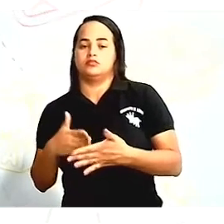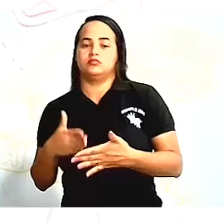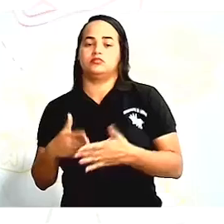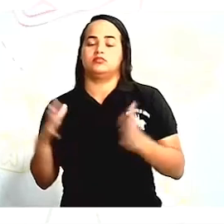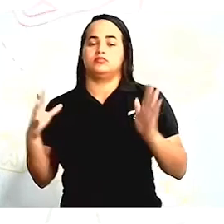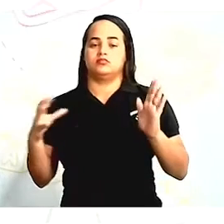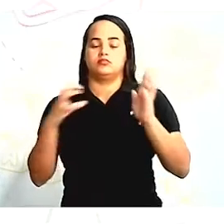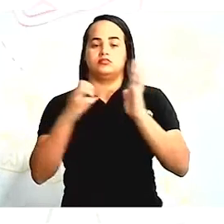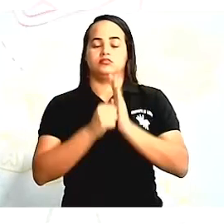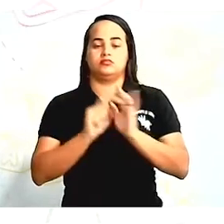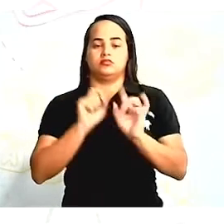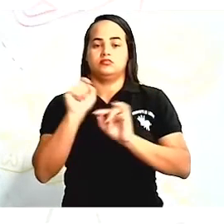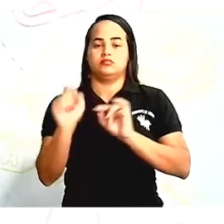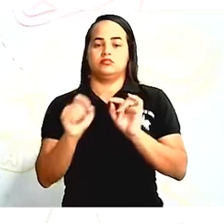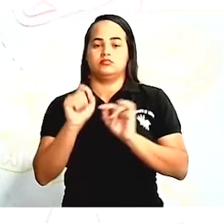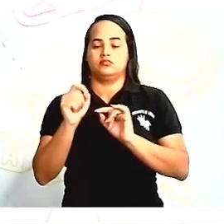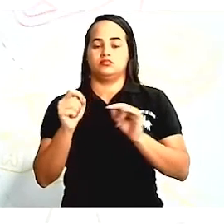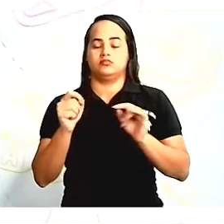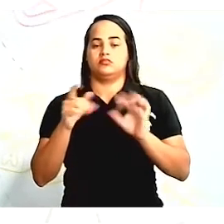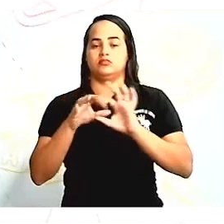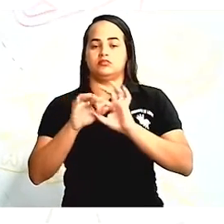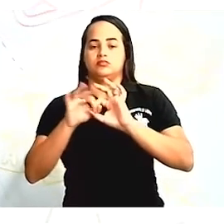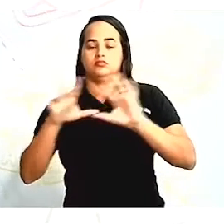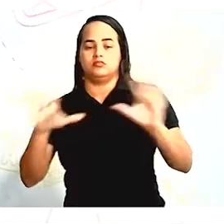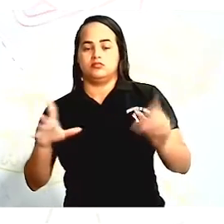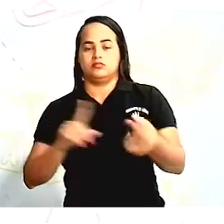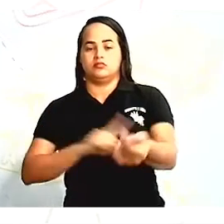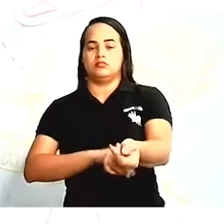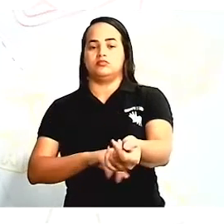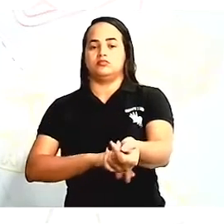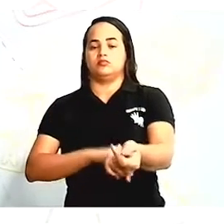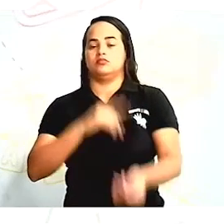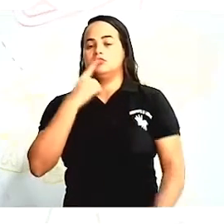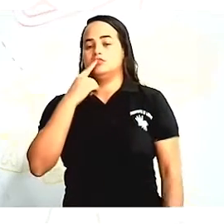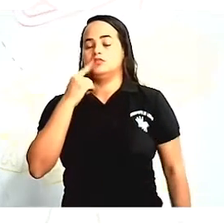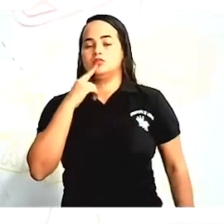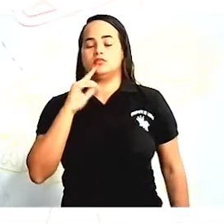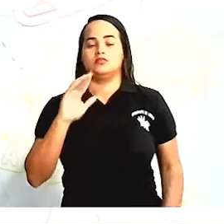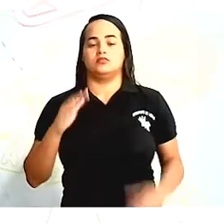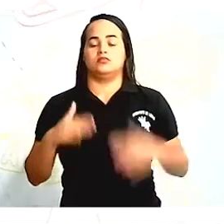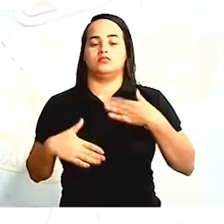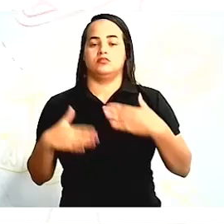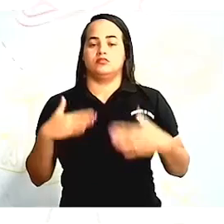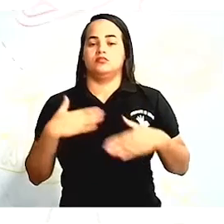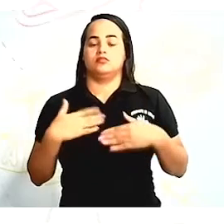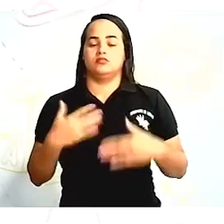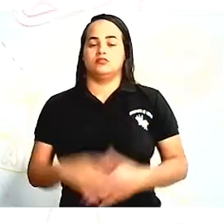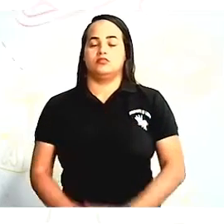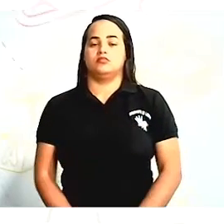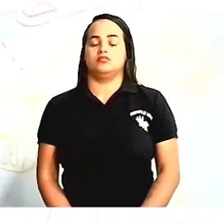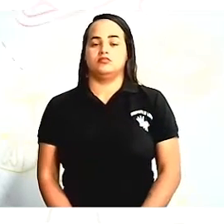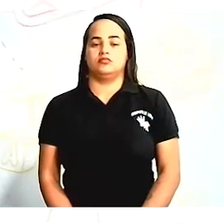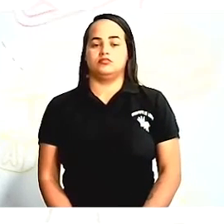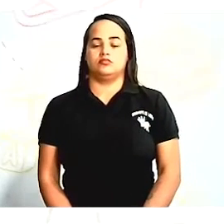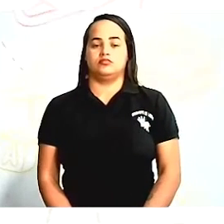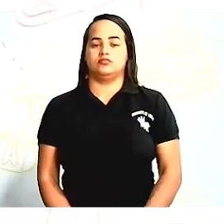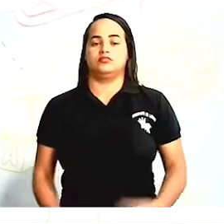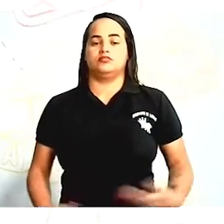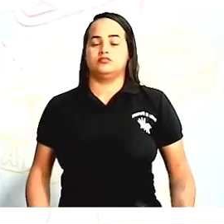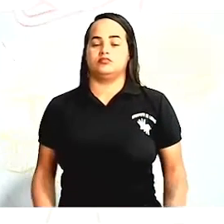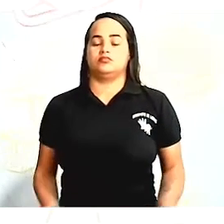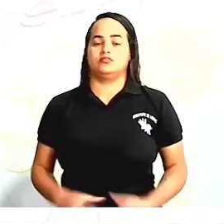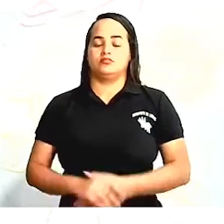ser elaborado e liberado na célula infectada. Qual é a célula que é infectada? Os linfócitos T. Então, ó,